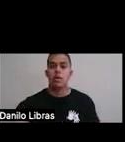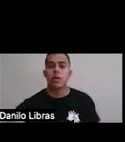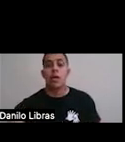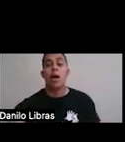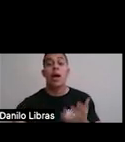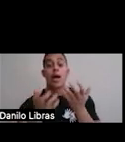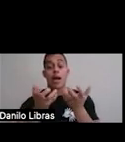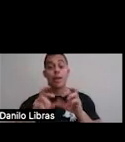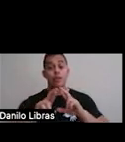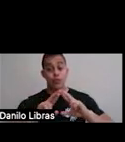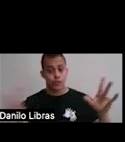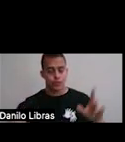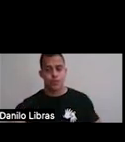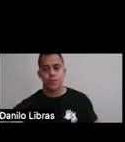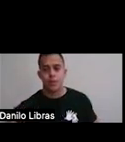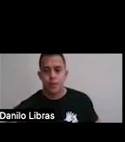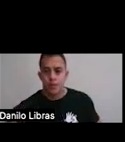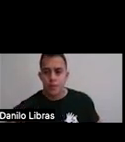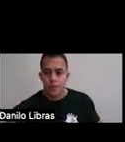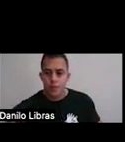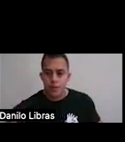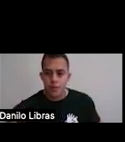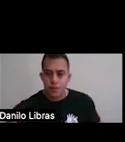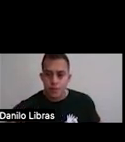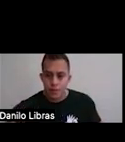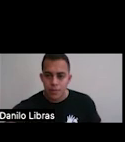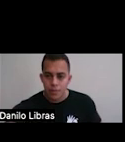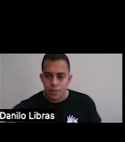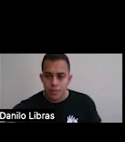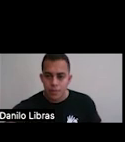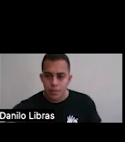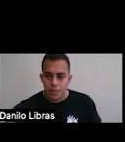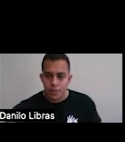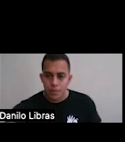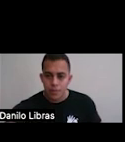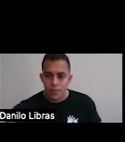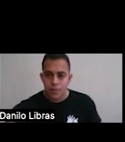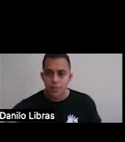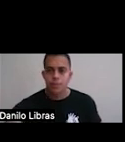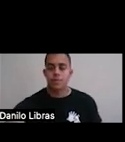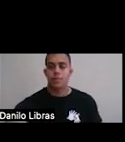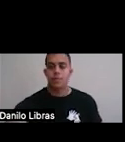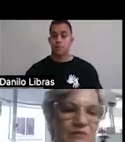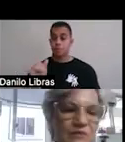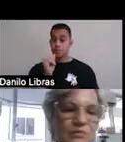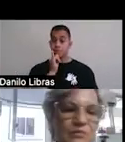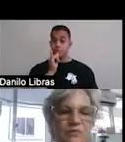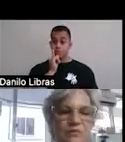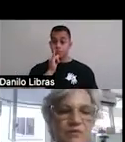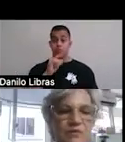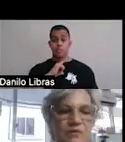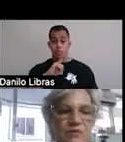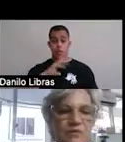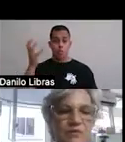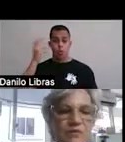Por exemplo, detectar algum poluente no mar, por exemplo, teve um vazamento